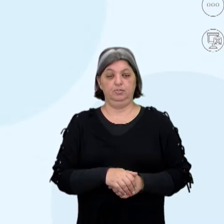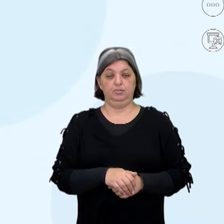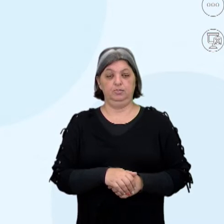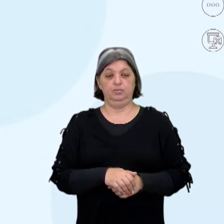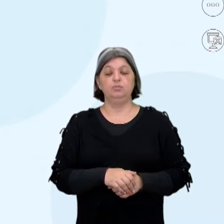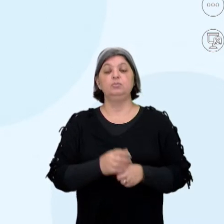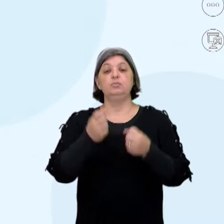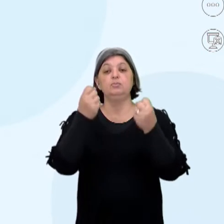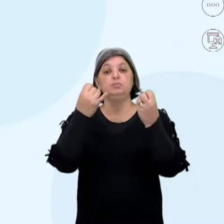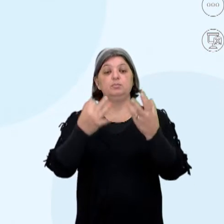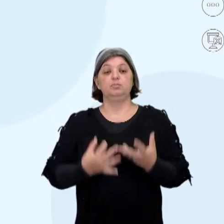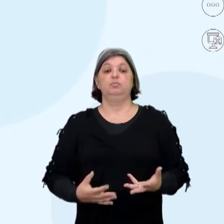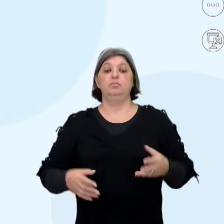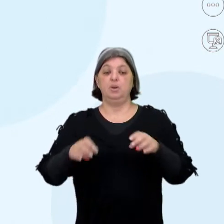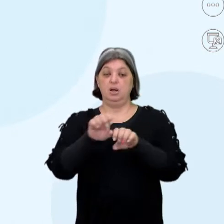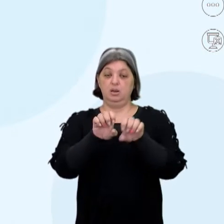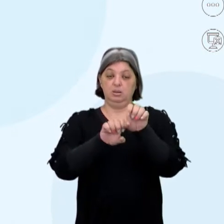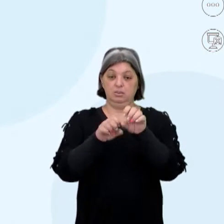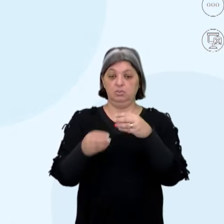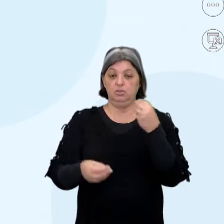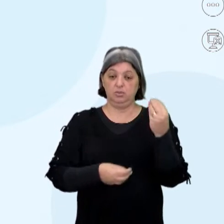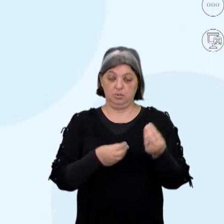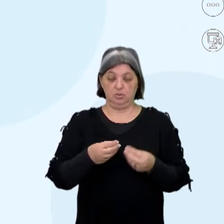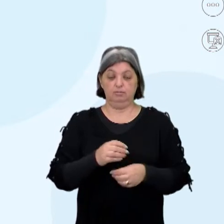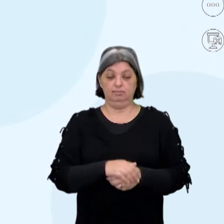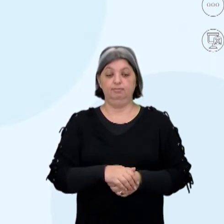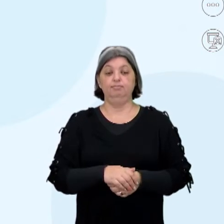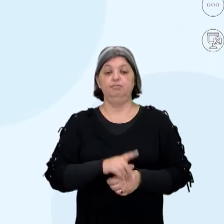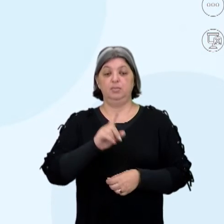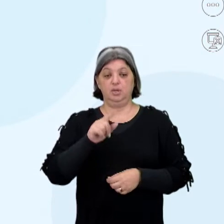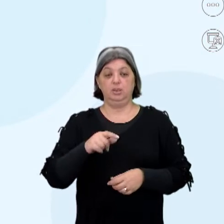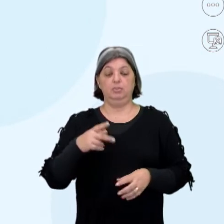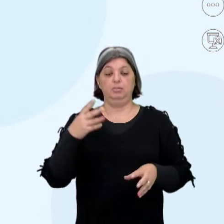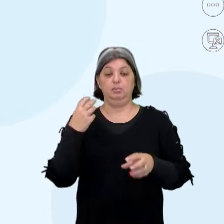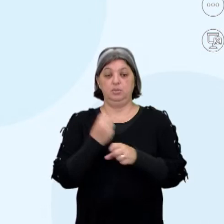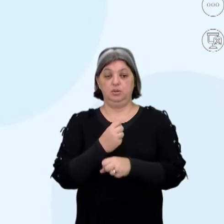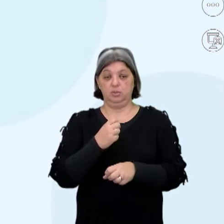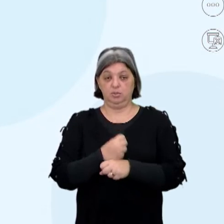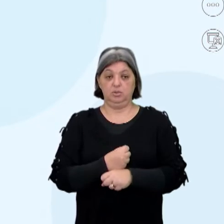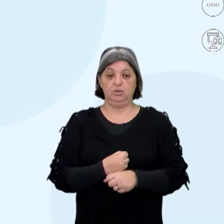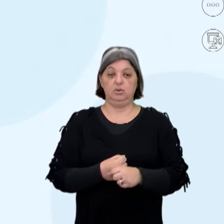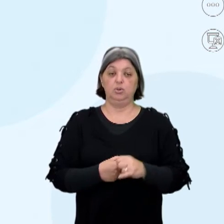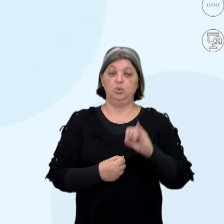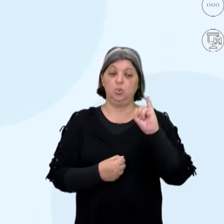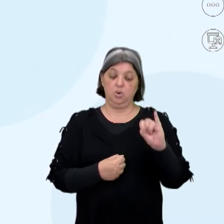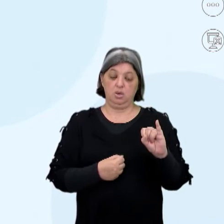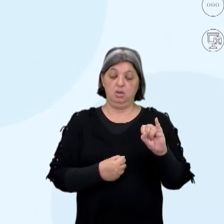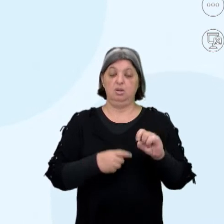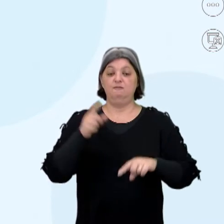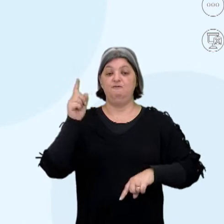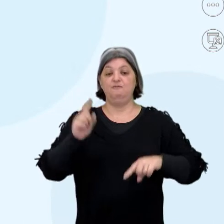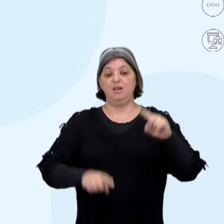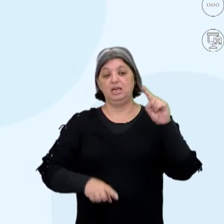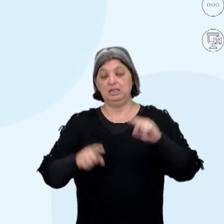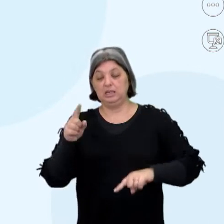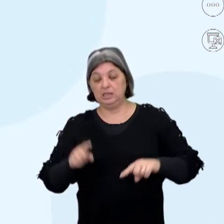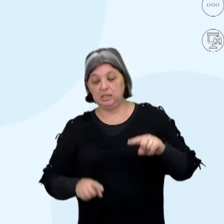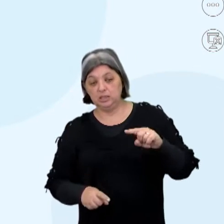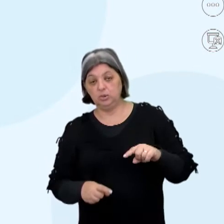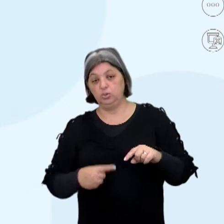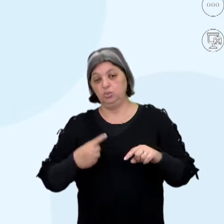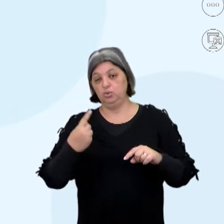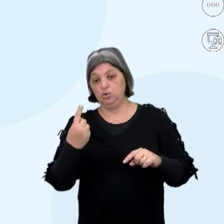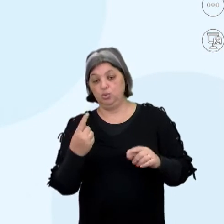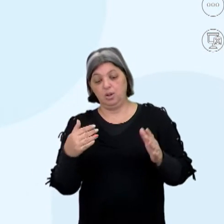dessa estrutura aí é isso que ele indica. Ele está dizendo assim, ó, é o somatório do i, tá, variando de quanto? Né? De 1